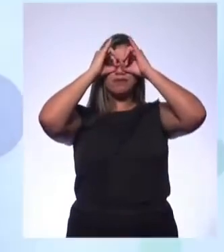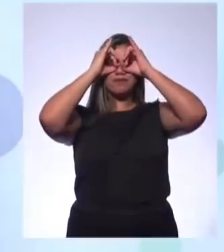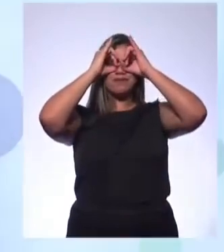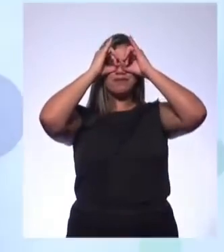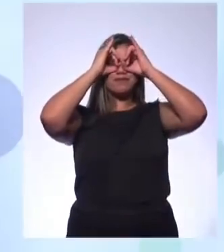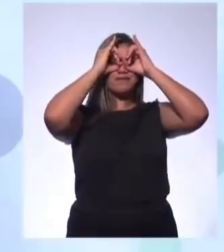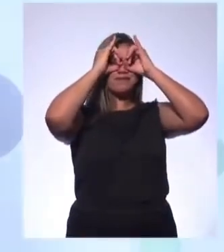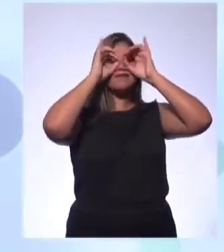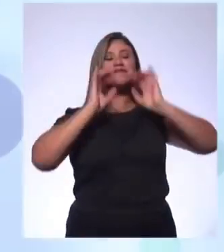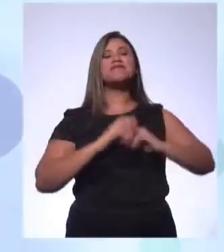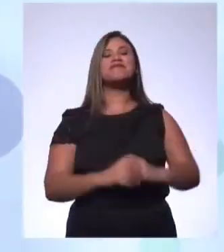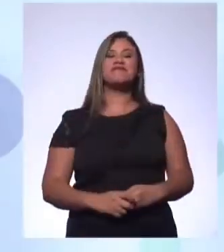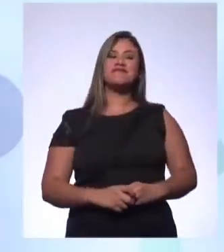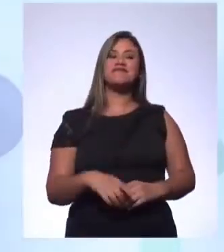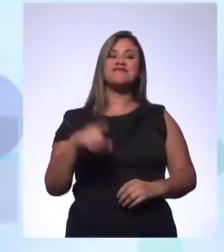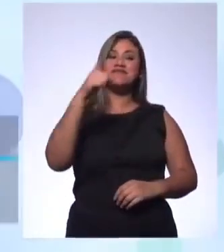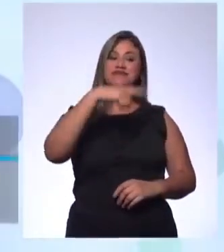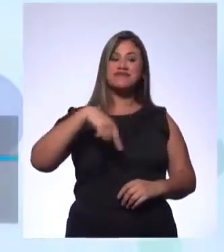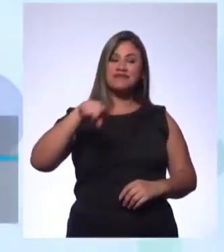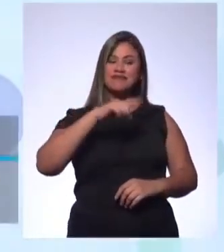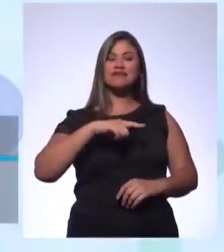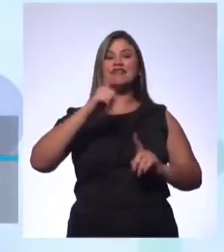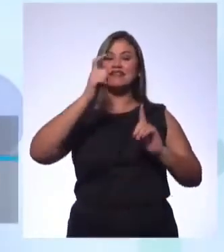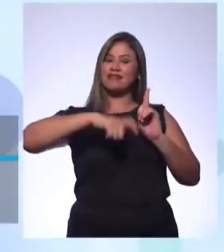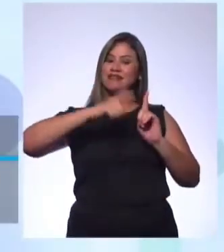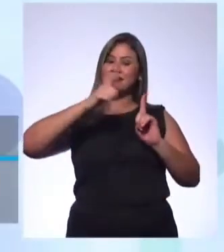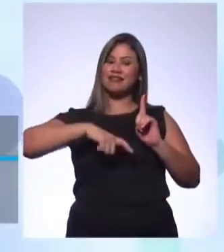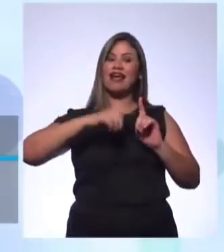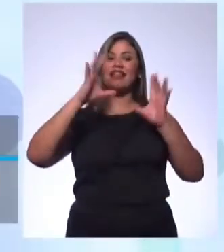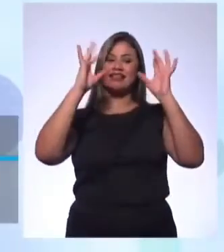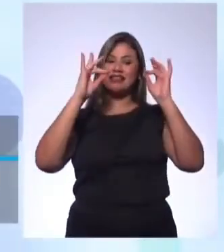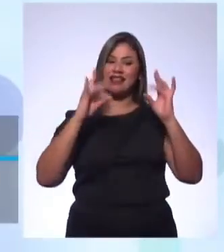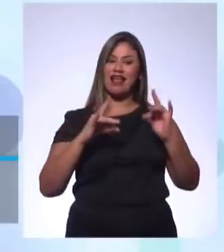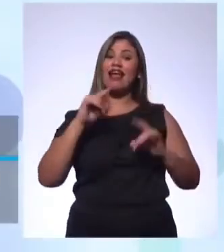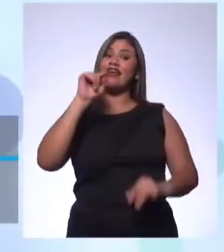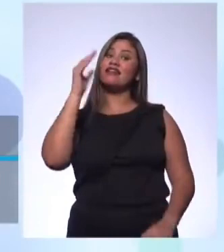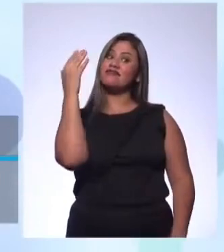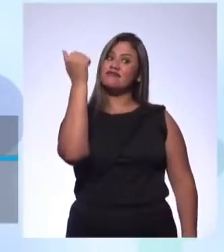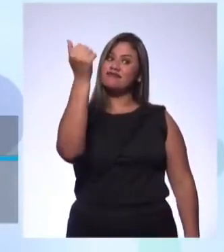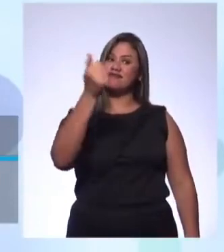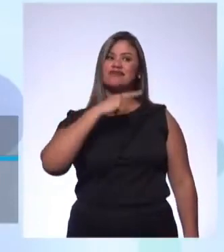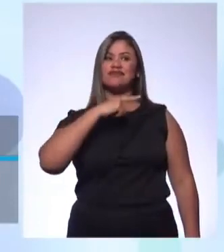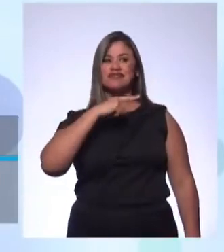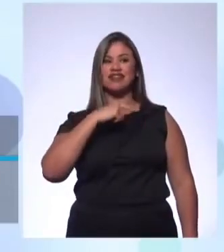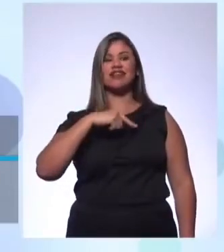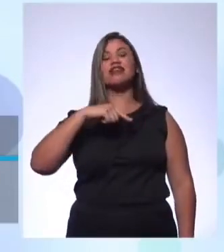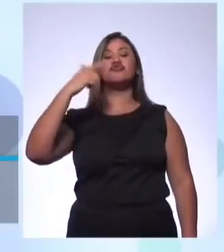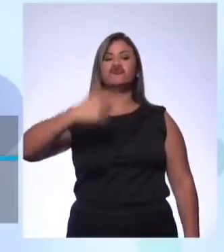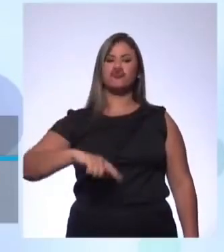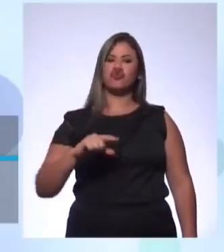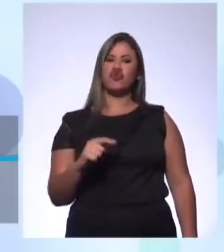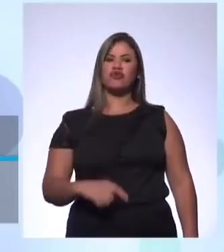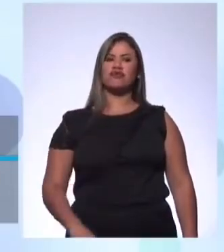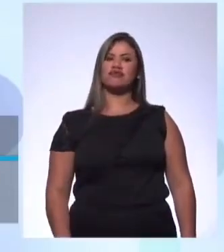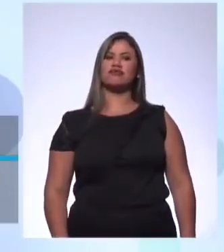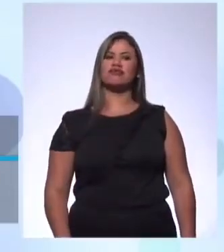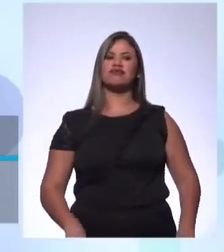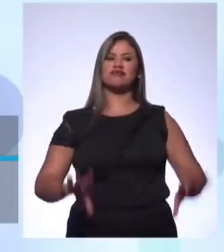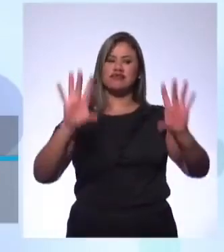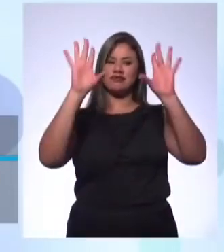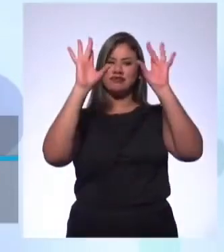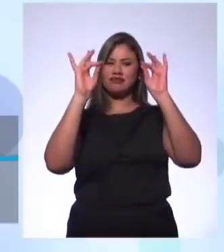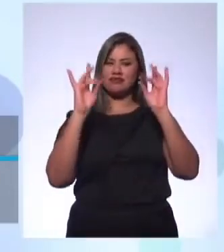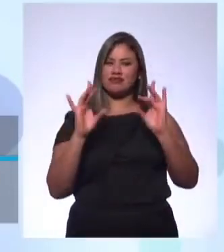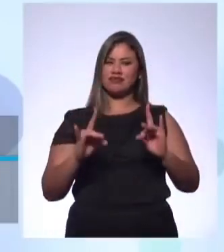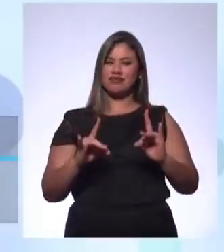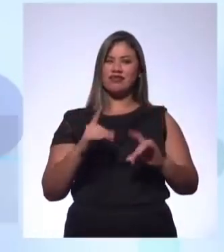aquele cara, né, que você descreveu o personagem, né? Ou seja, ele é famosíssimo. E aí eu vou dar uma outra outra descrição